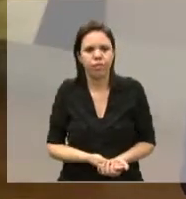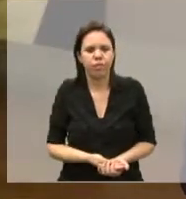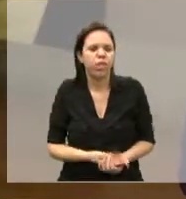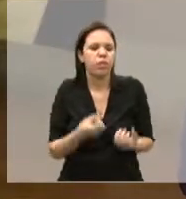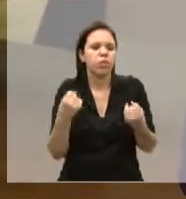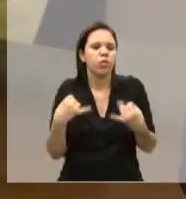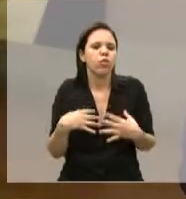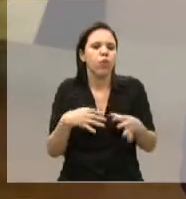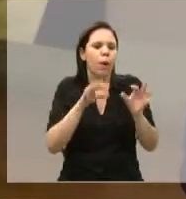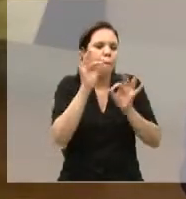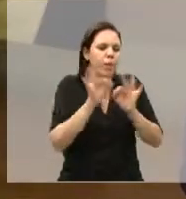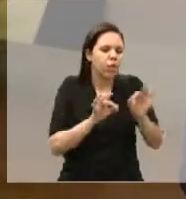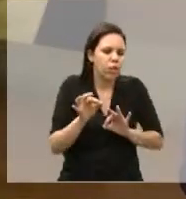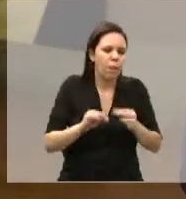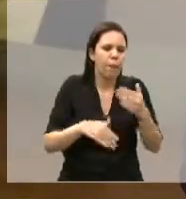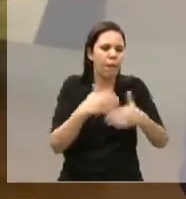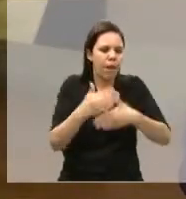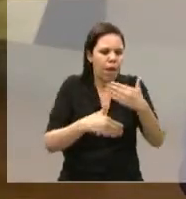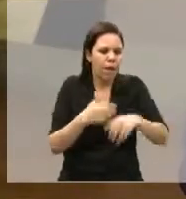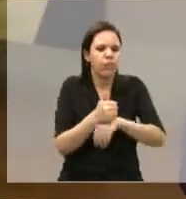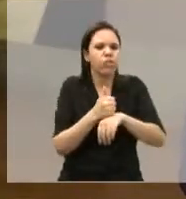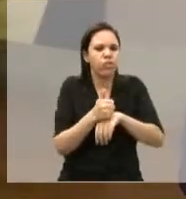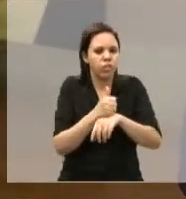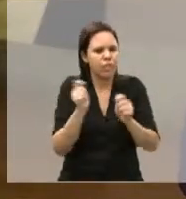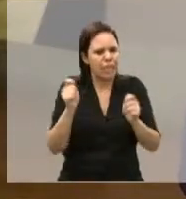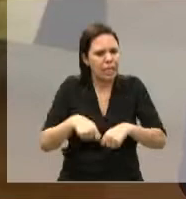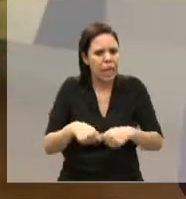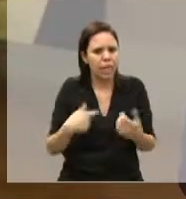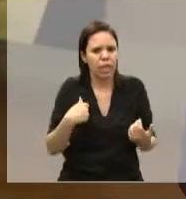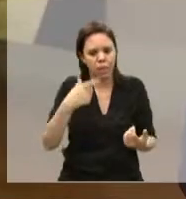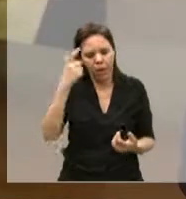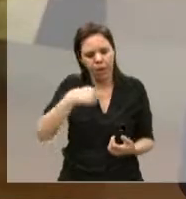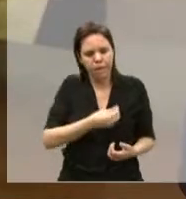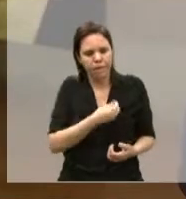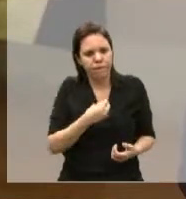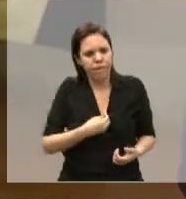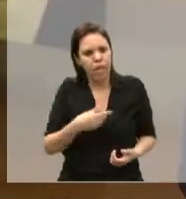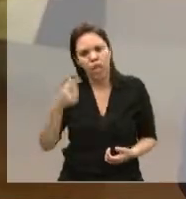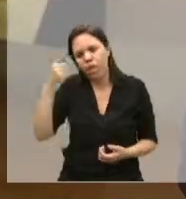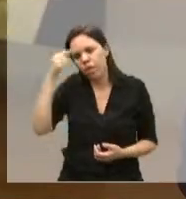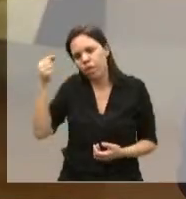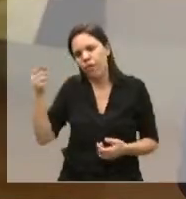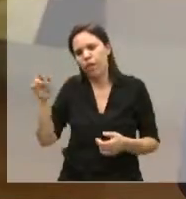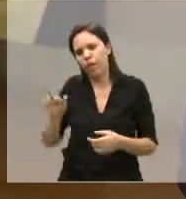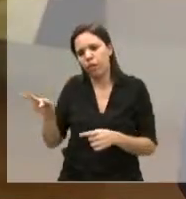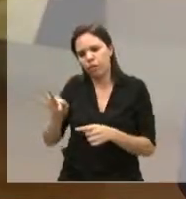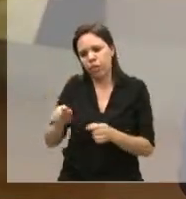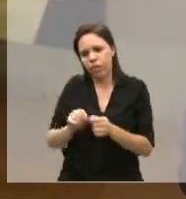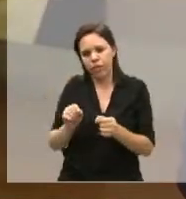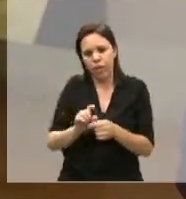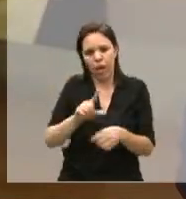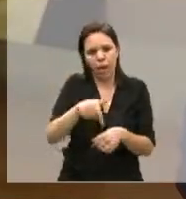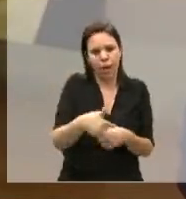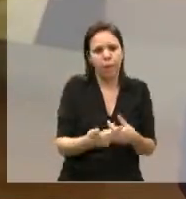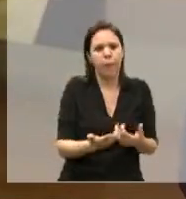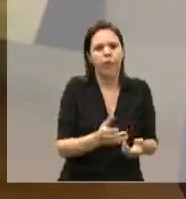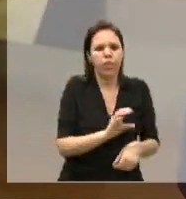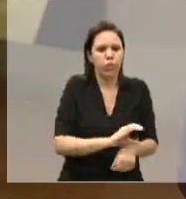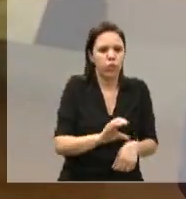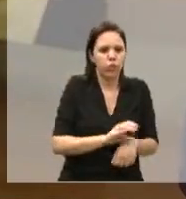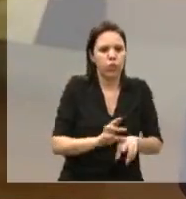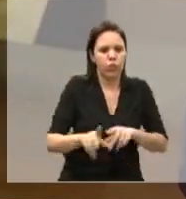de planejamento de carreira, também dá para planejar a vida acadêmica? Olha, hoje eu fiz uma universidade, amanhã eu vou fazer um curso. A gente